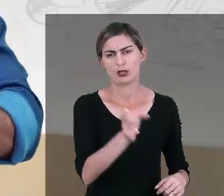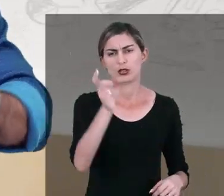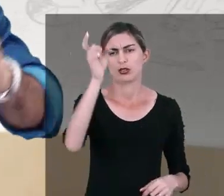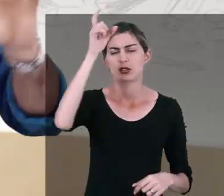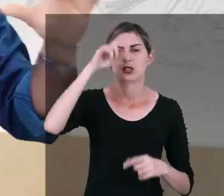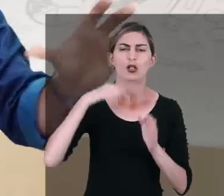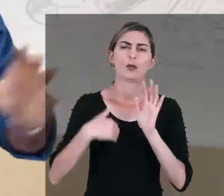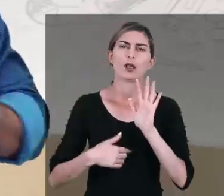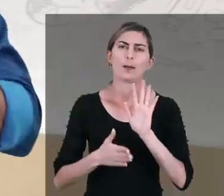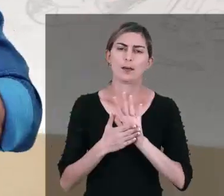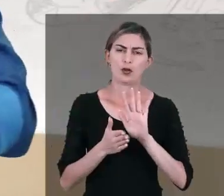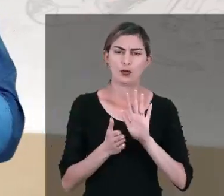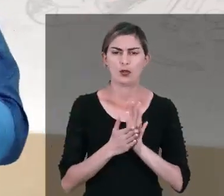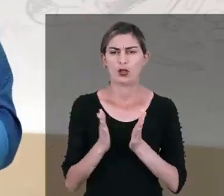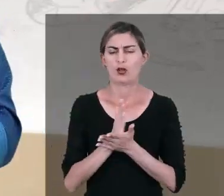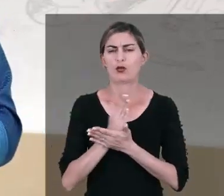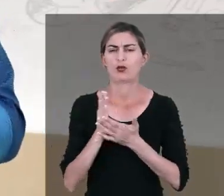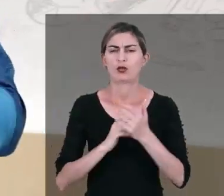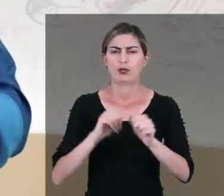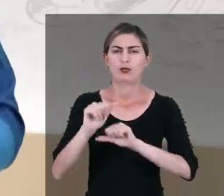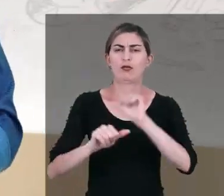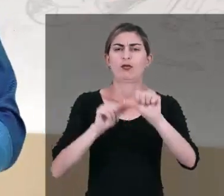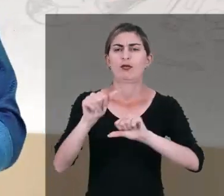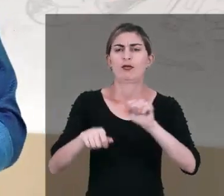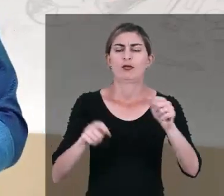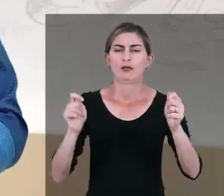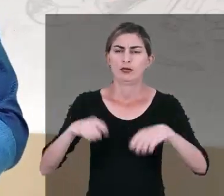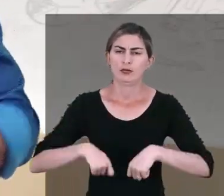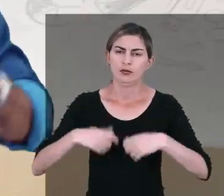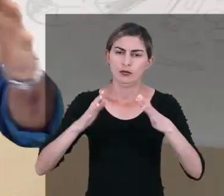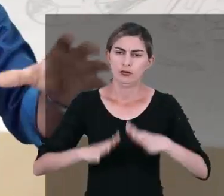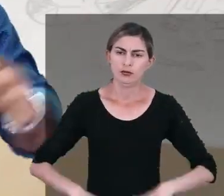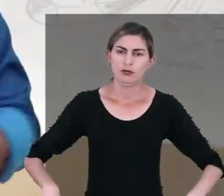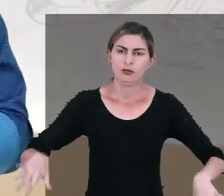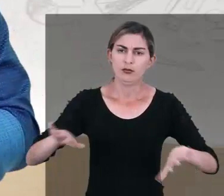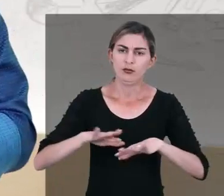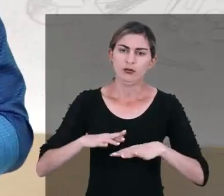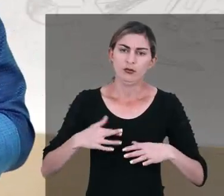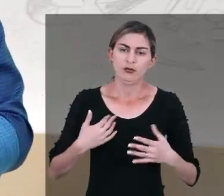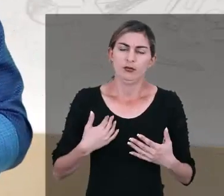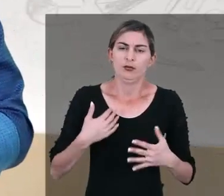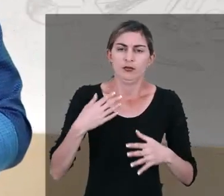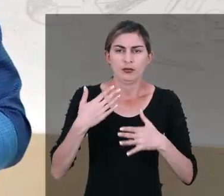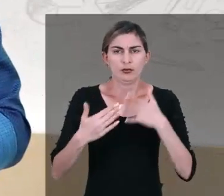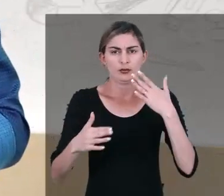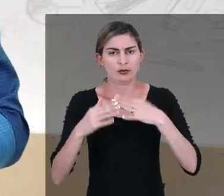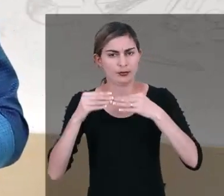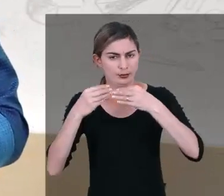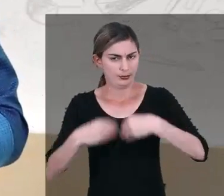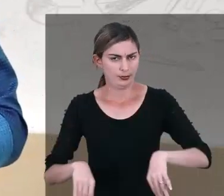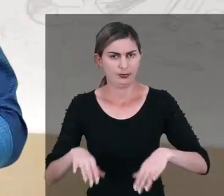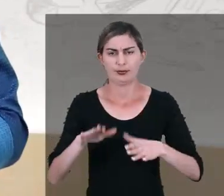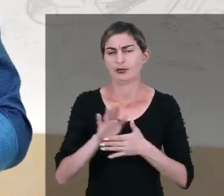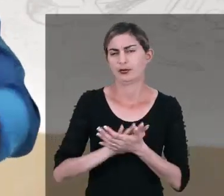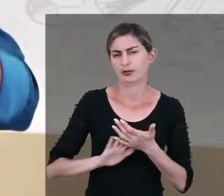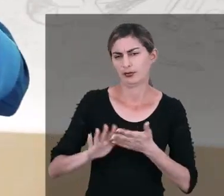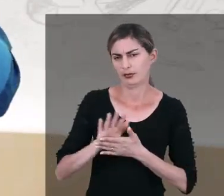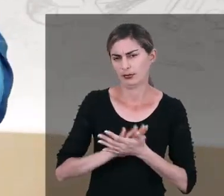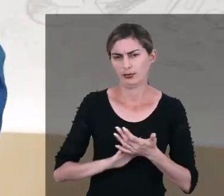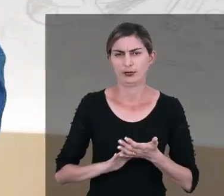para você propor algumas modificações que cabem a ele dentro do espaço e que não comprometa essa questão,